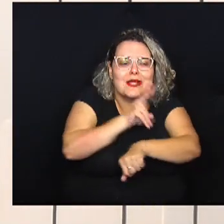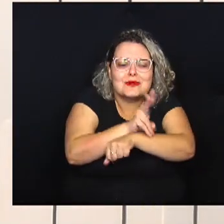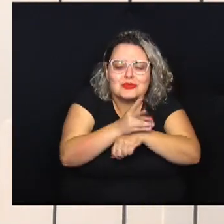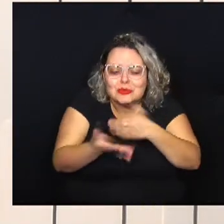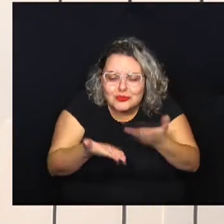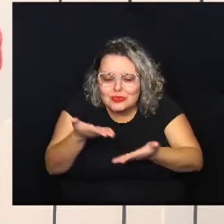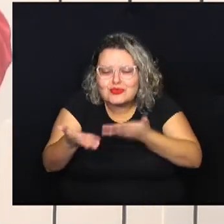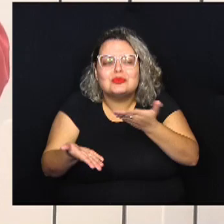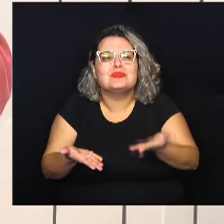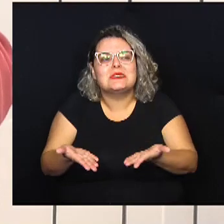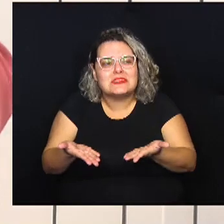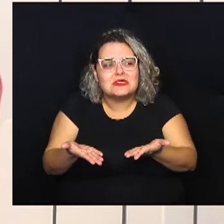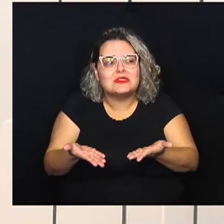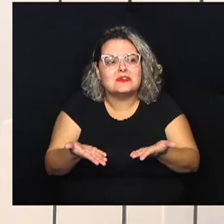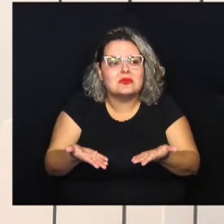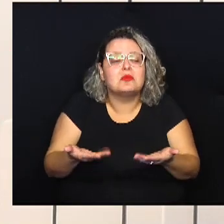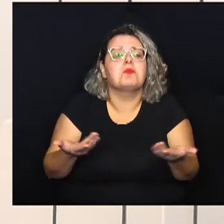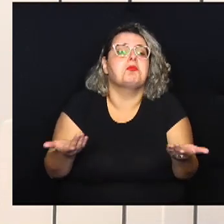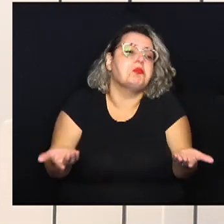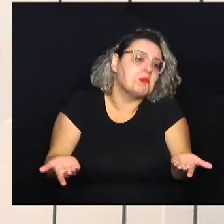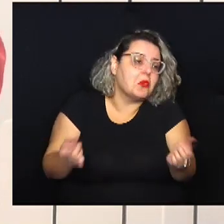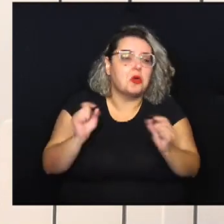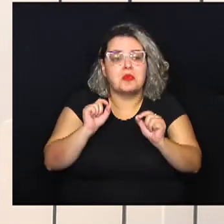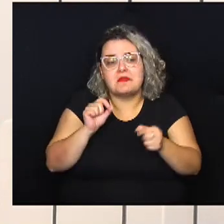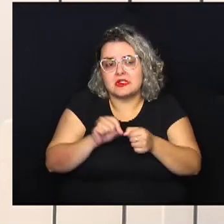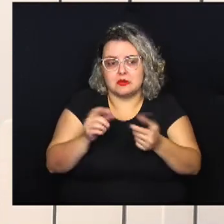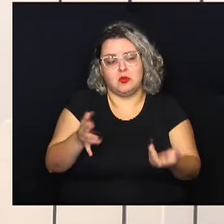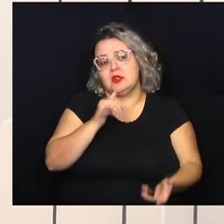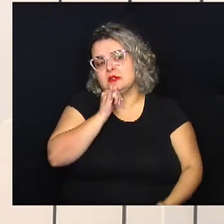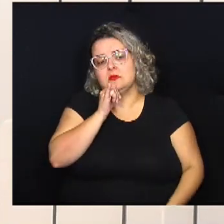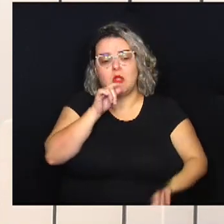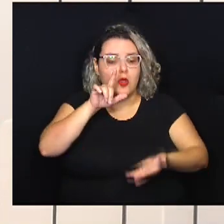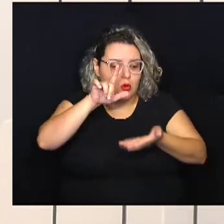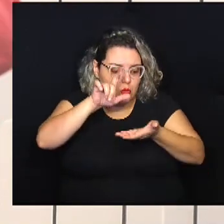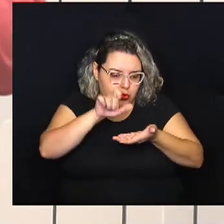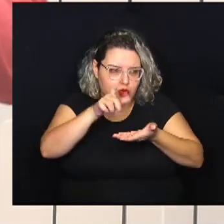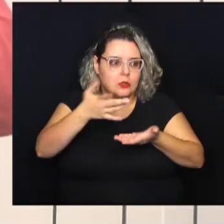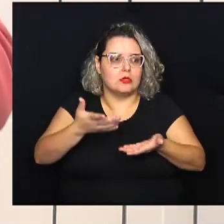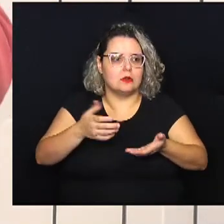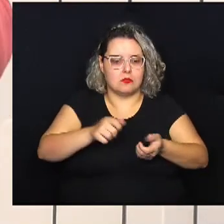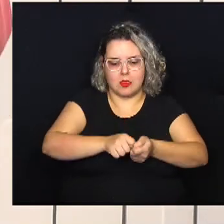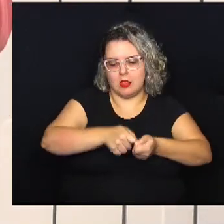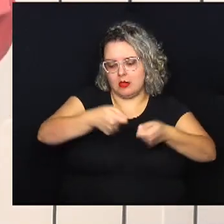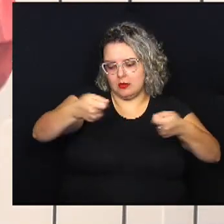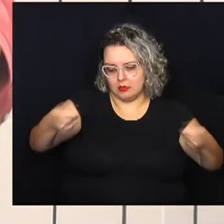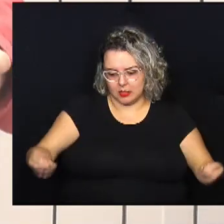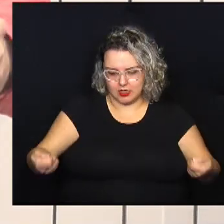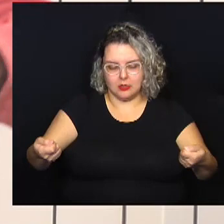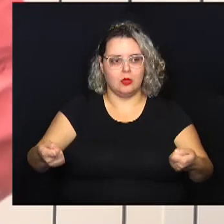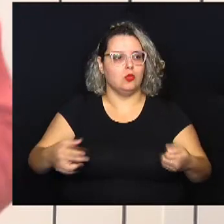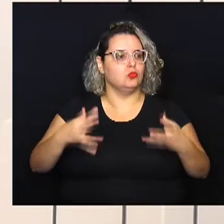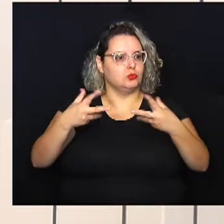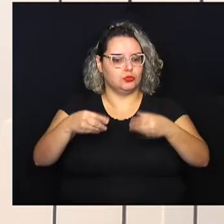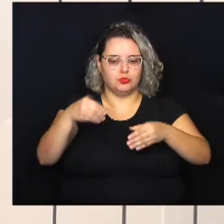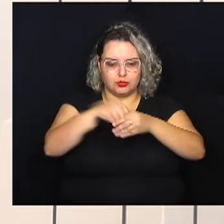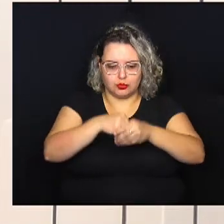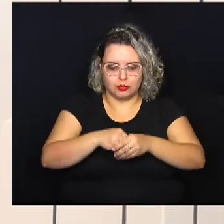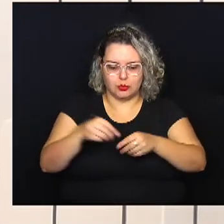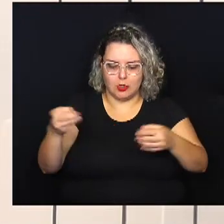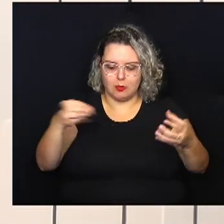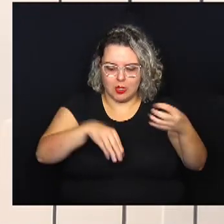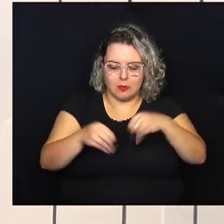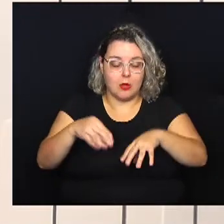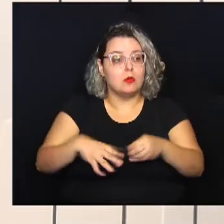que precisam ser tomados? Então, eu posso fazer, por exemplo, uma foto da minha mala aberta, já com os itens que foram